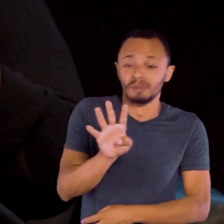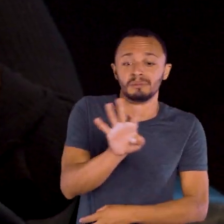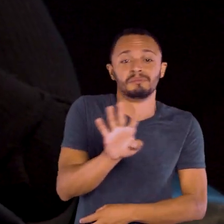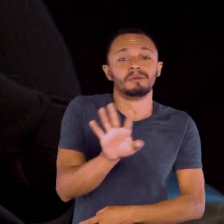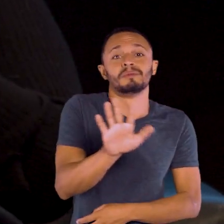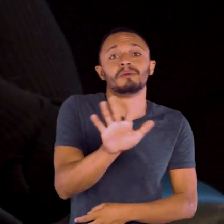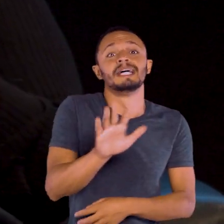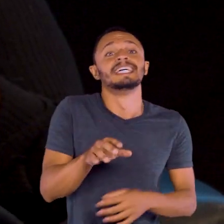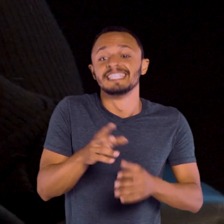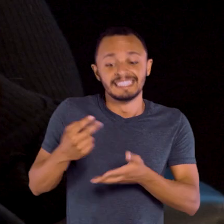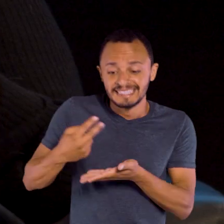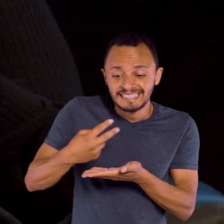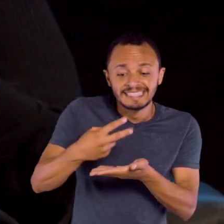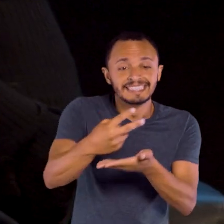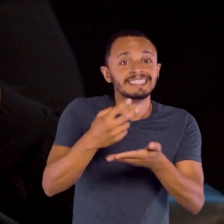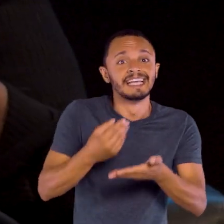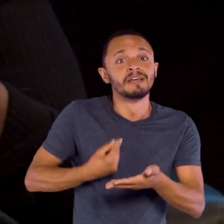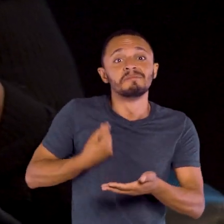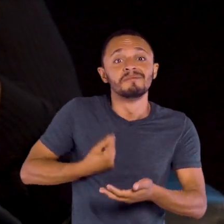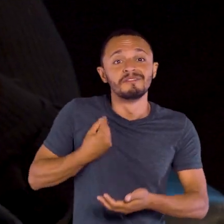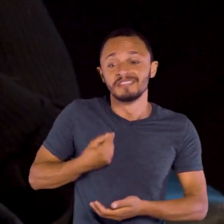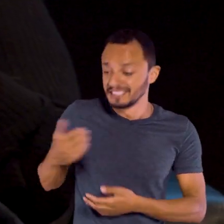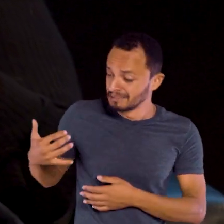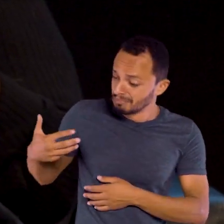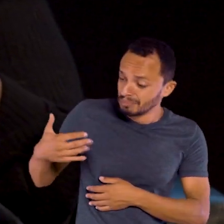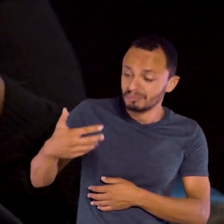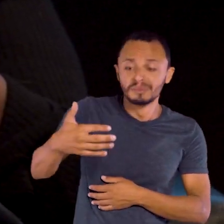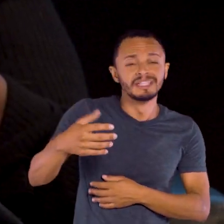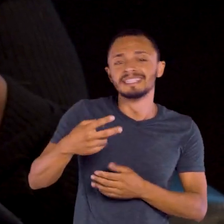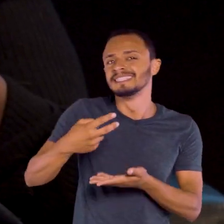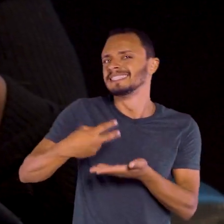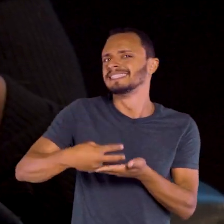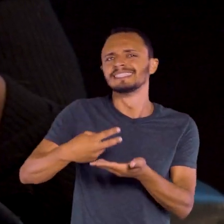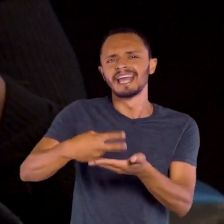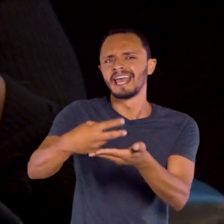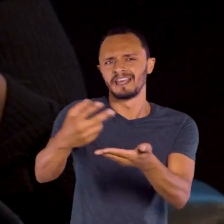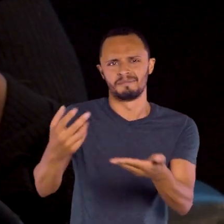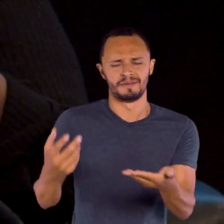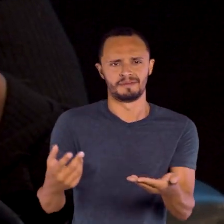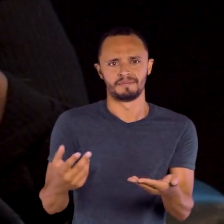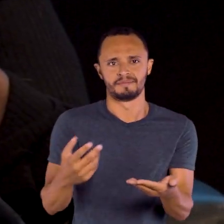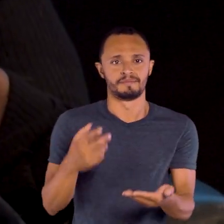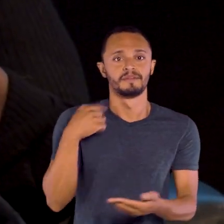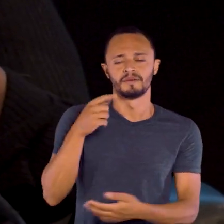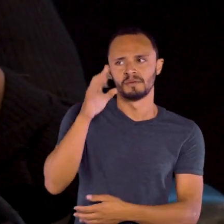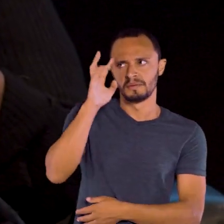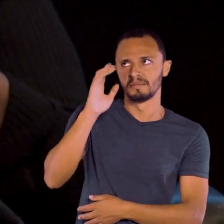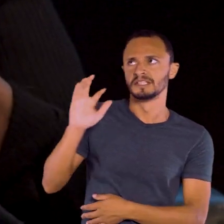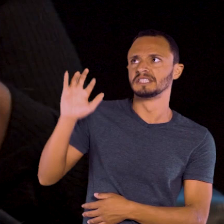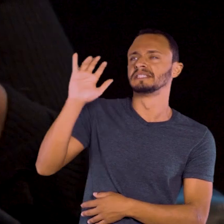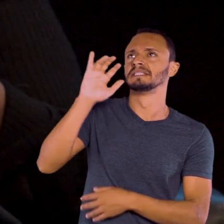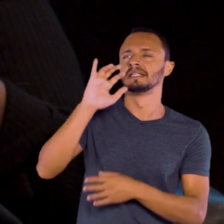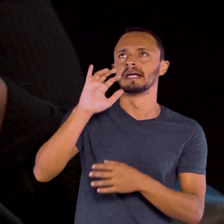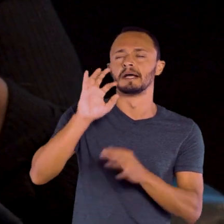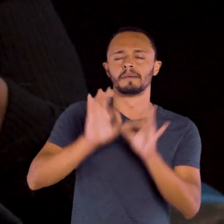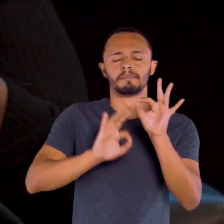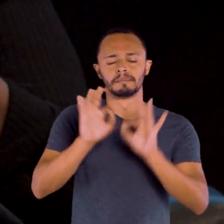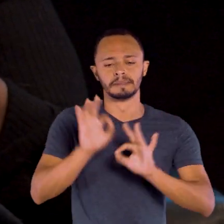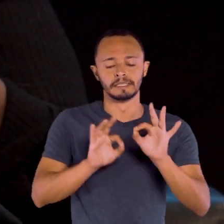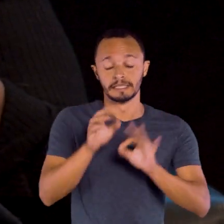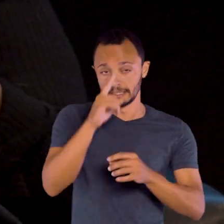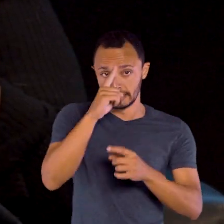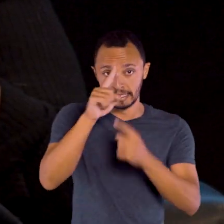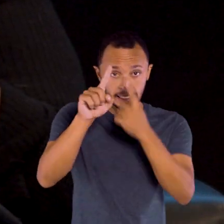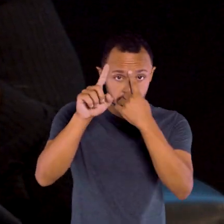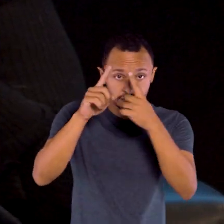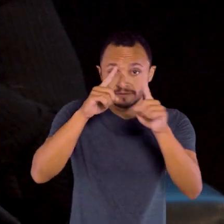vidas também com propriedade, né, com profundidade e criatividade, é